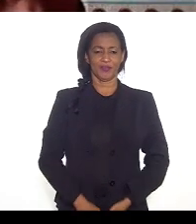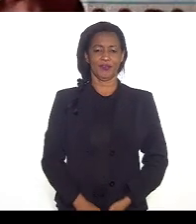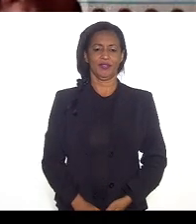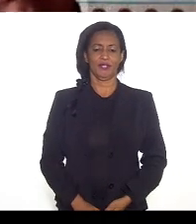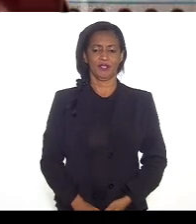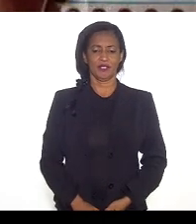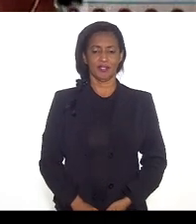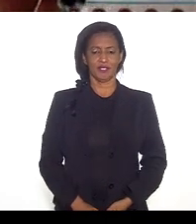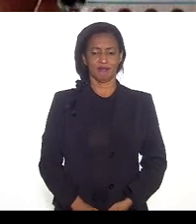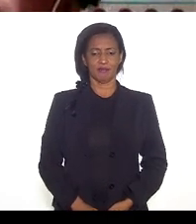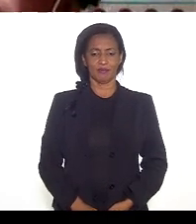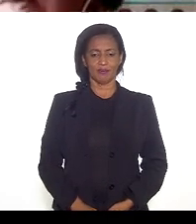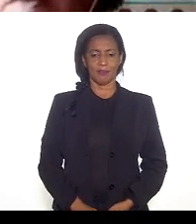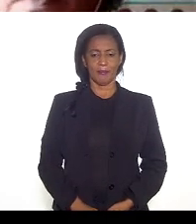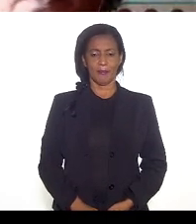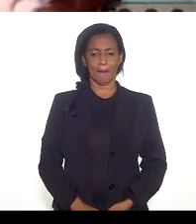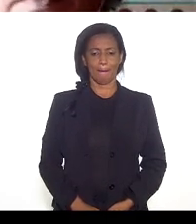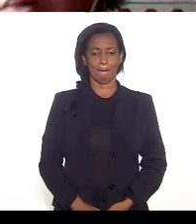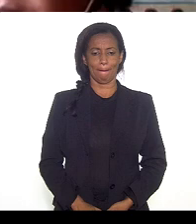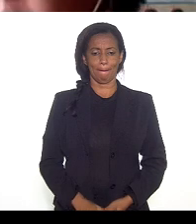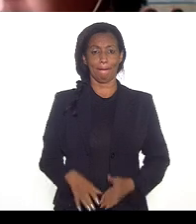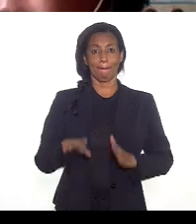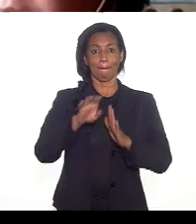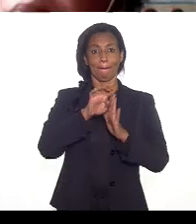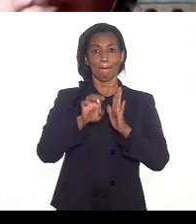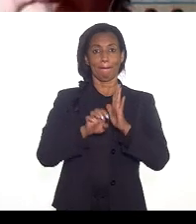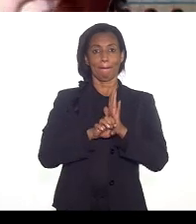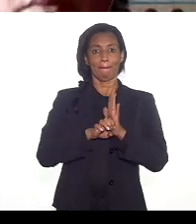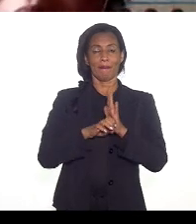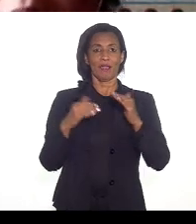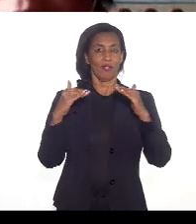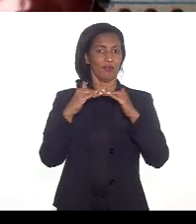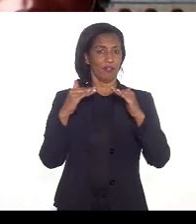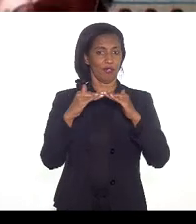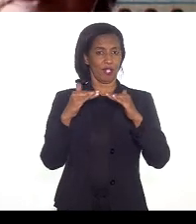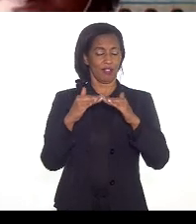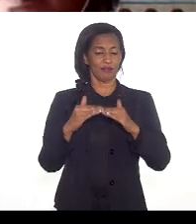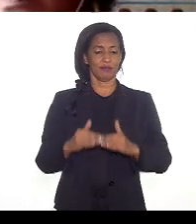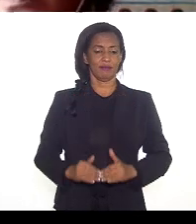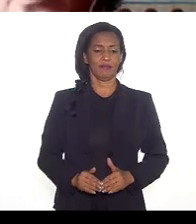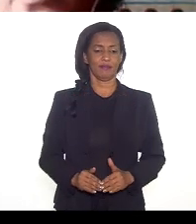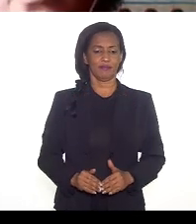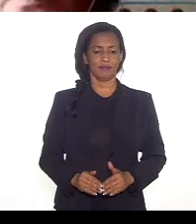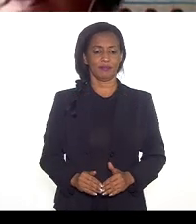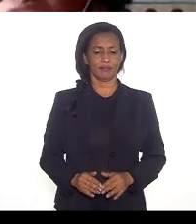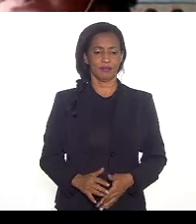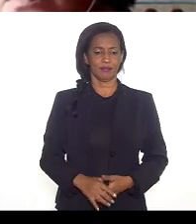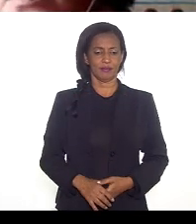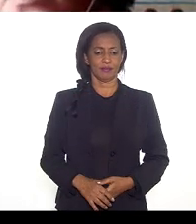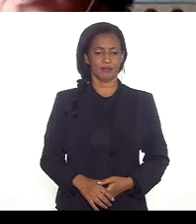parecer diferente. Então, emenda de plenário, parecer é favorável às emendas.